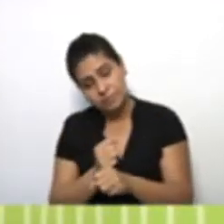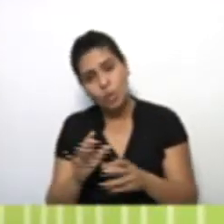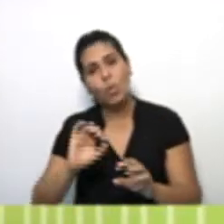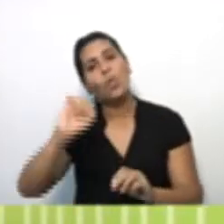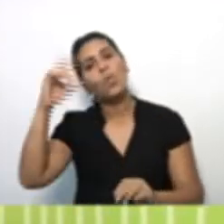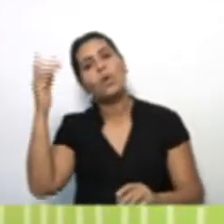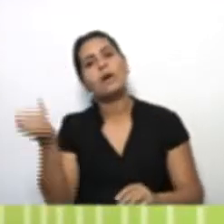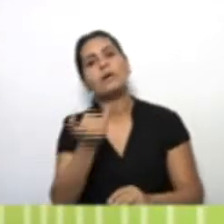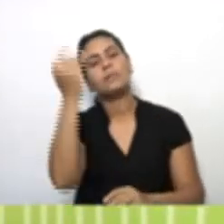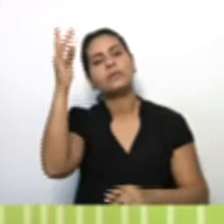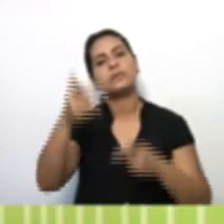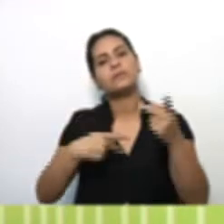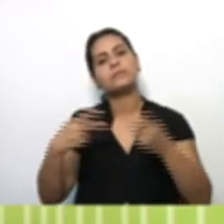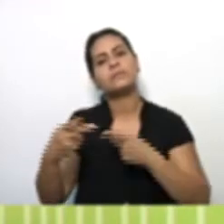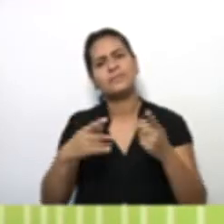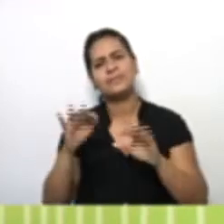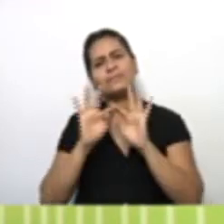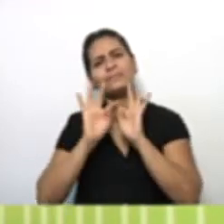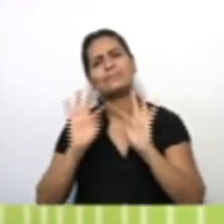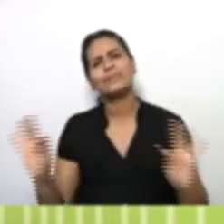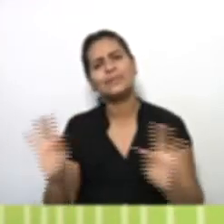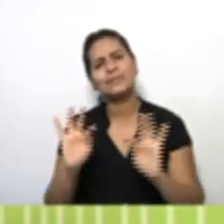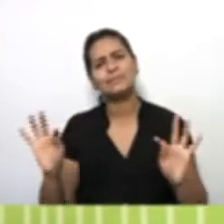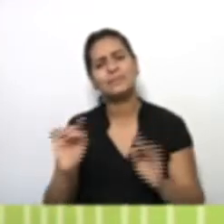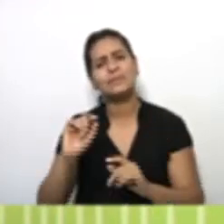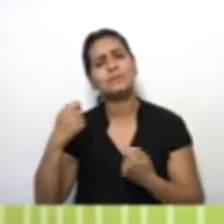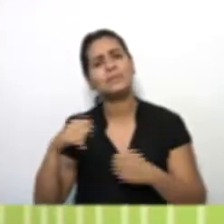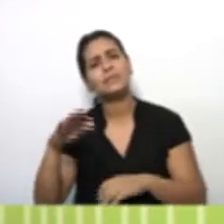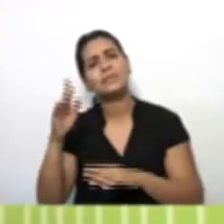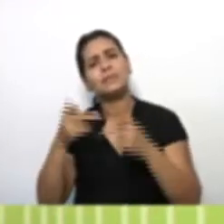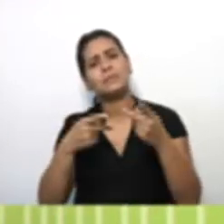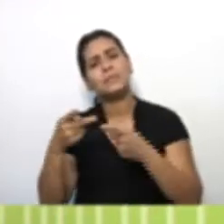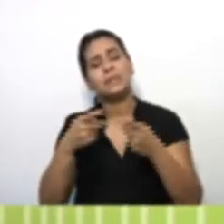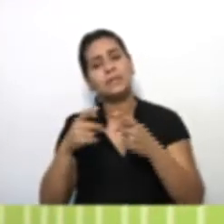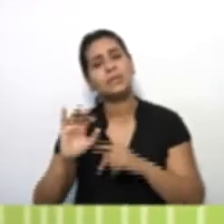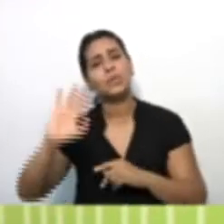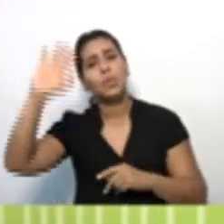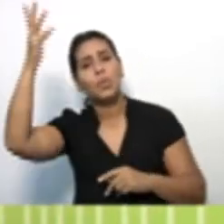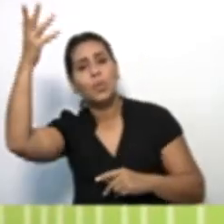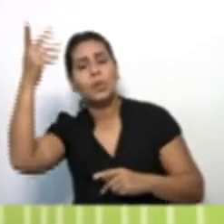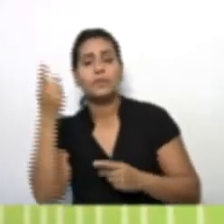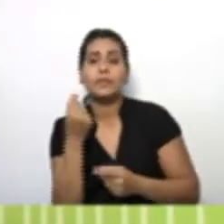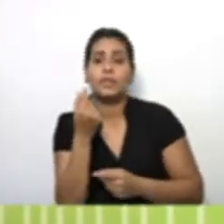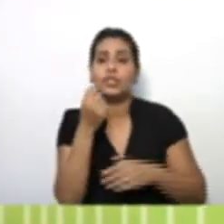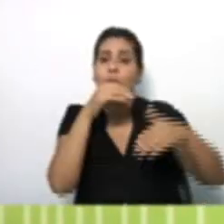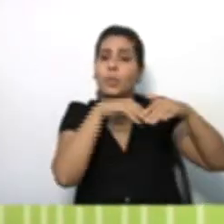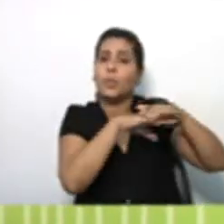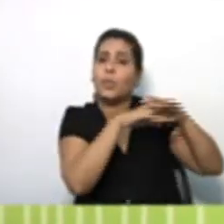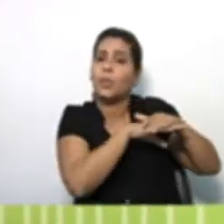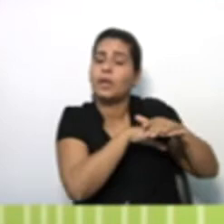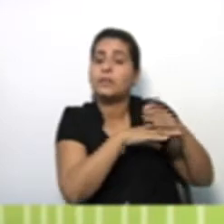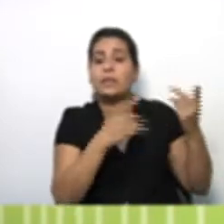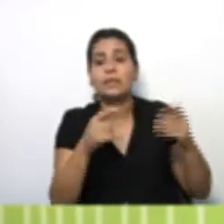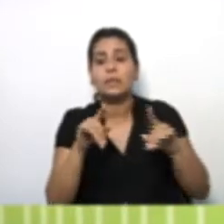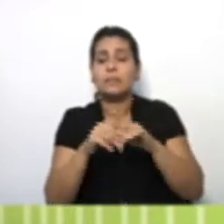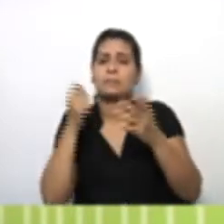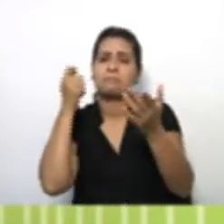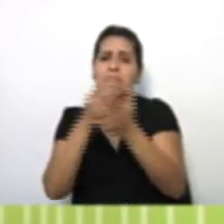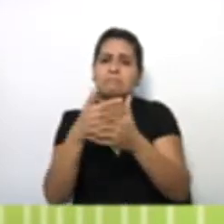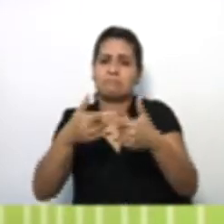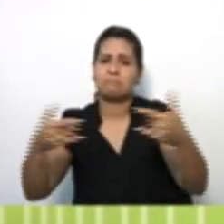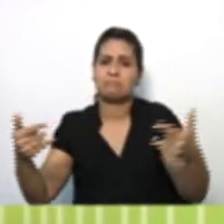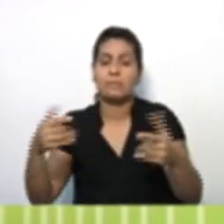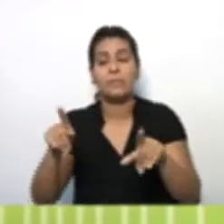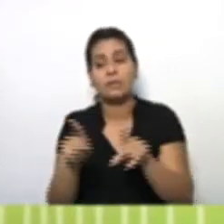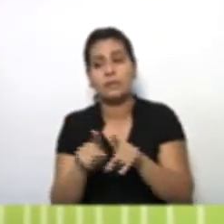essa tua viagem? É muito simples. Você precisa planejar para saber quanto você vai ter que ter dinheiro para poder gastar passagem, todas essas